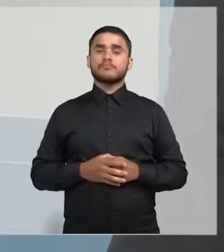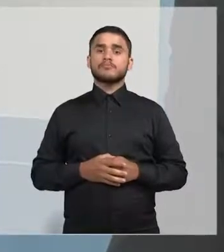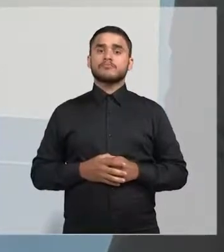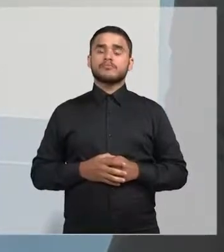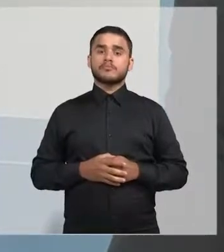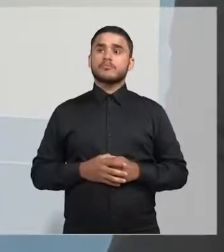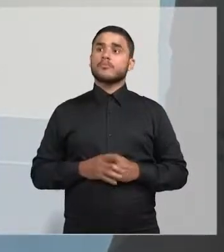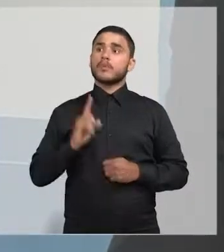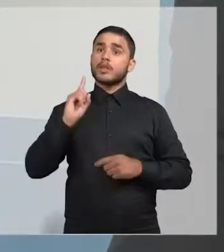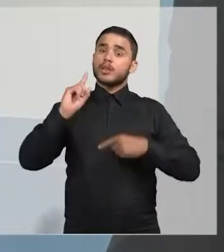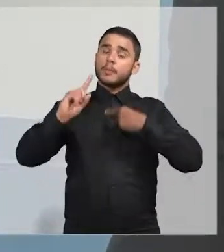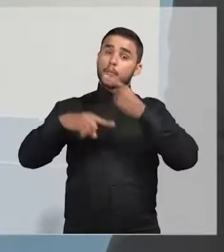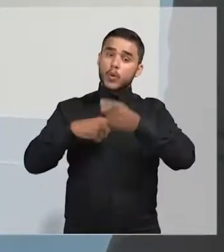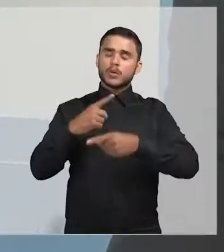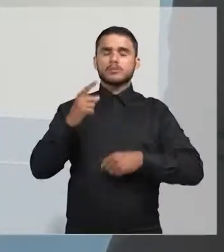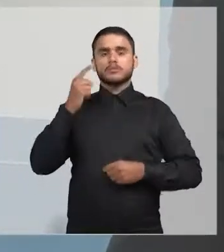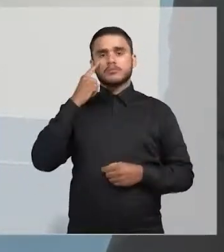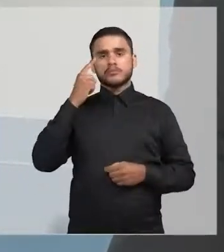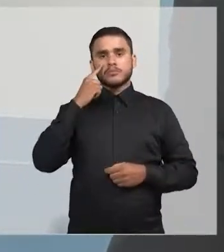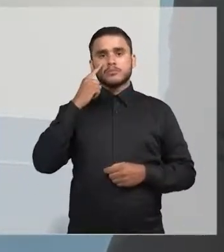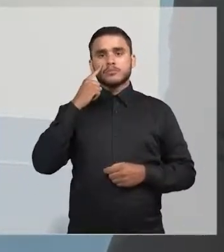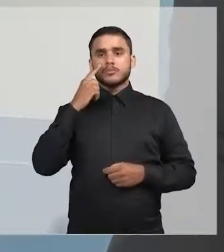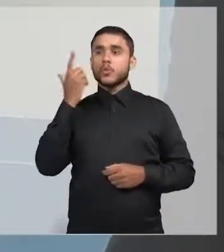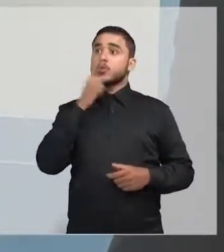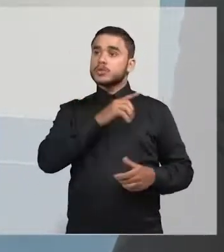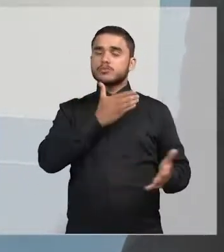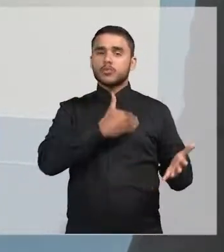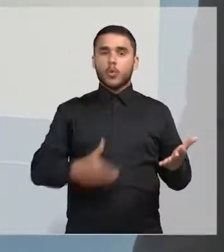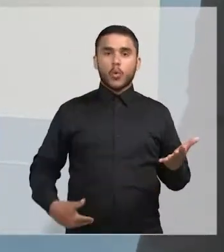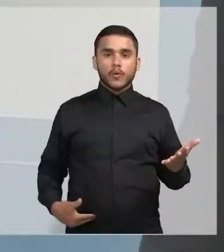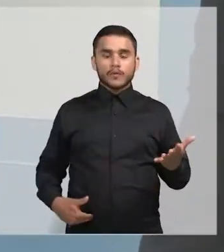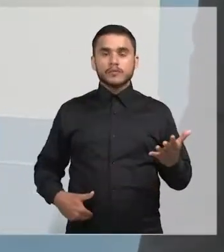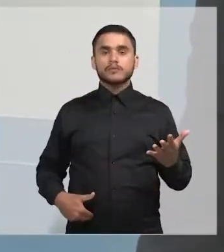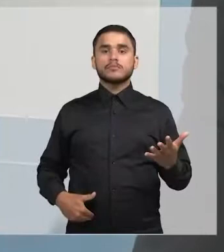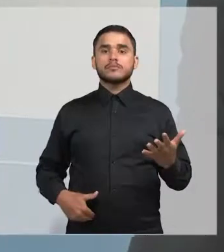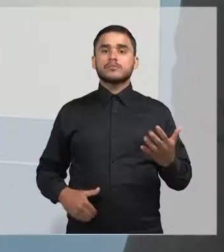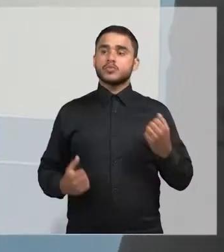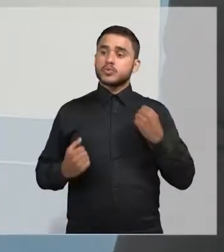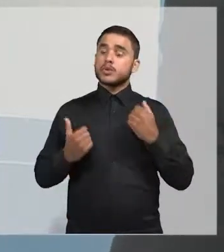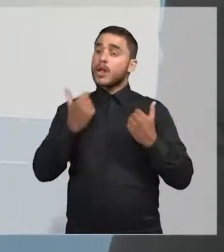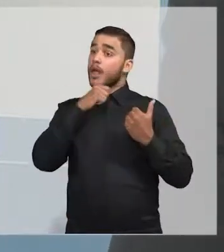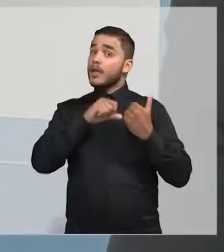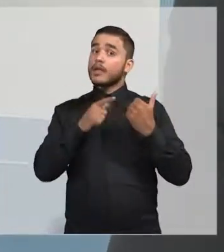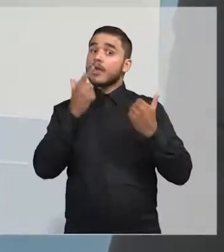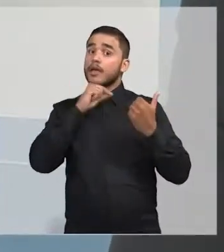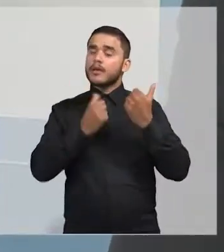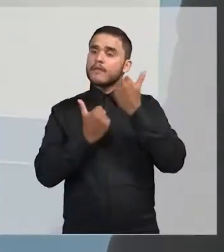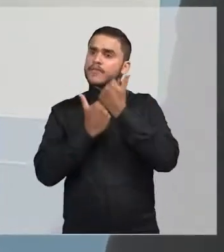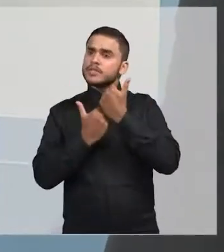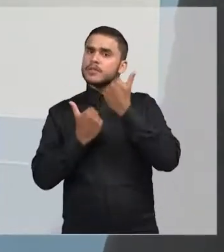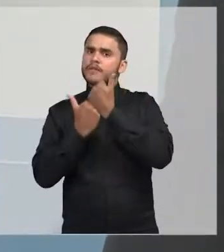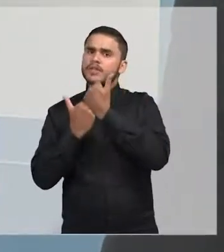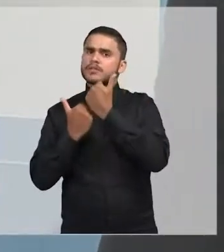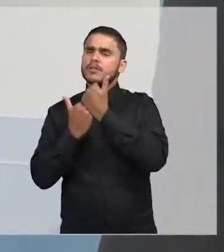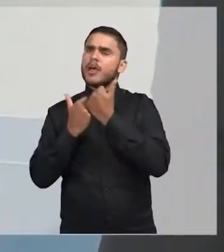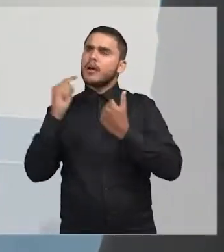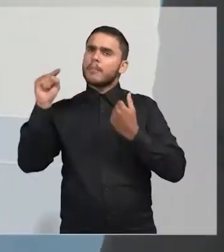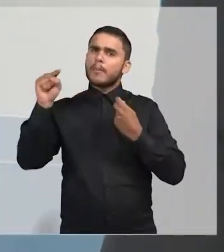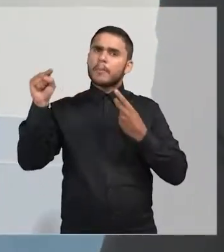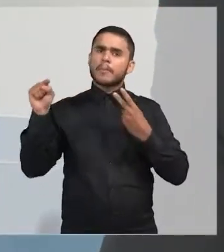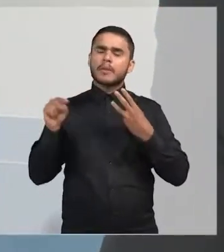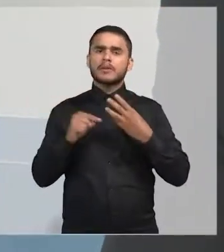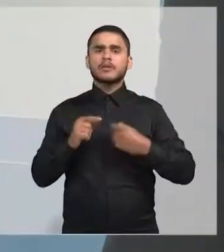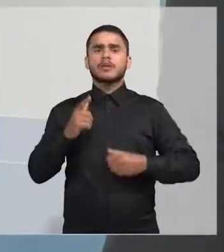prefeitura de Sobral. Foi eleito governador. O professor Pinheiro do PT como vice. Lá na prefeitura de